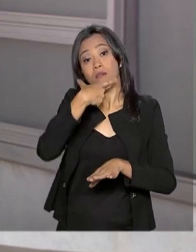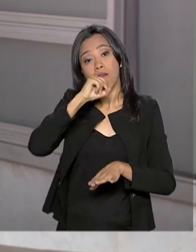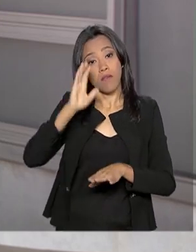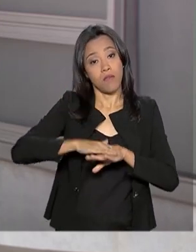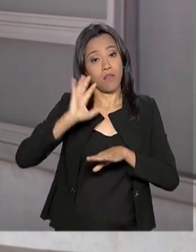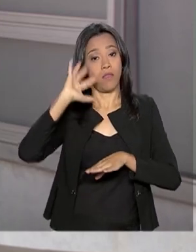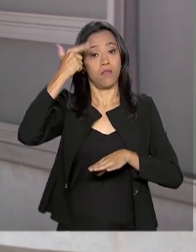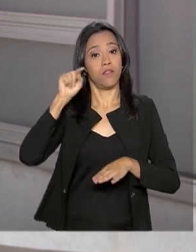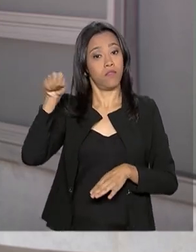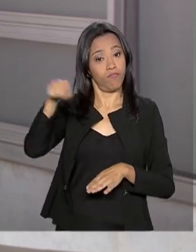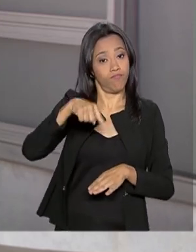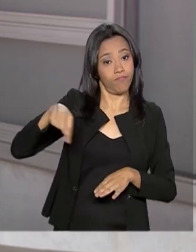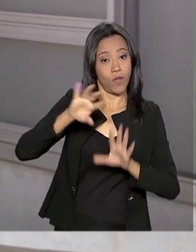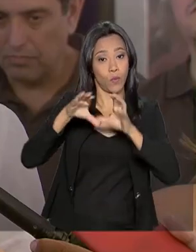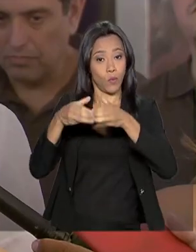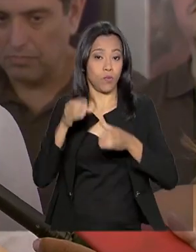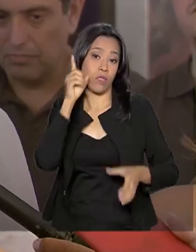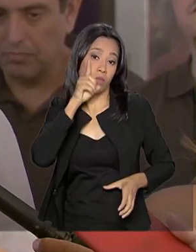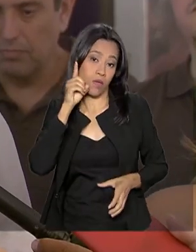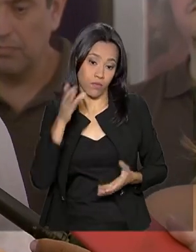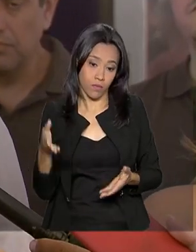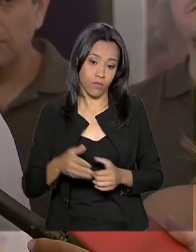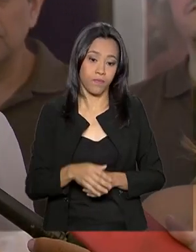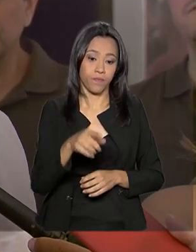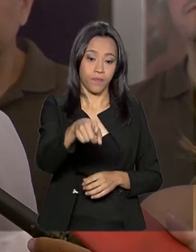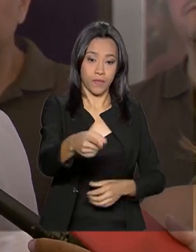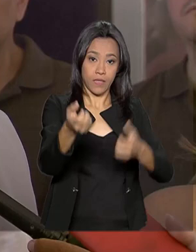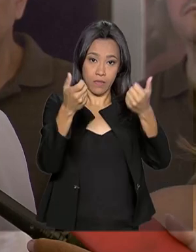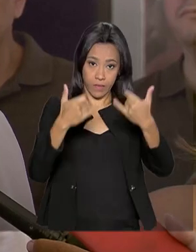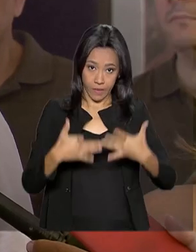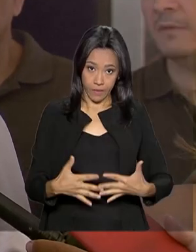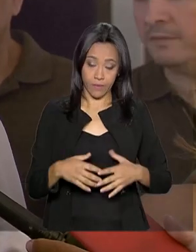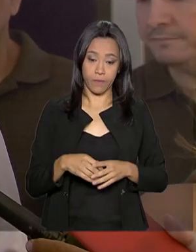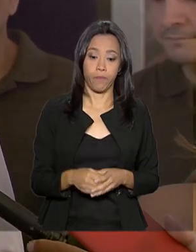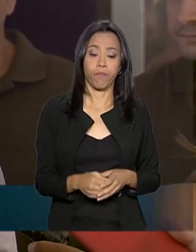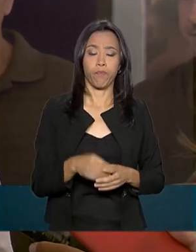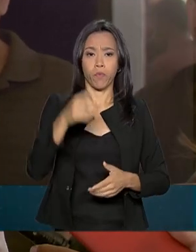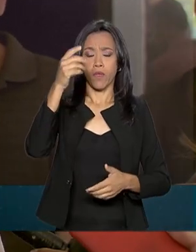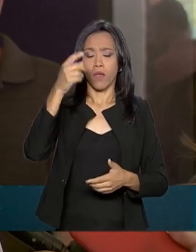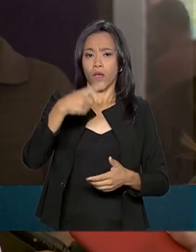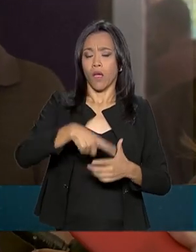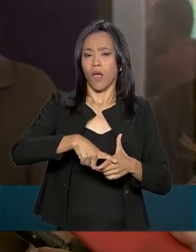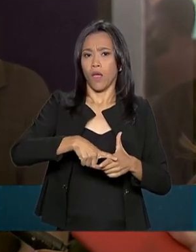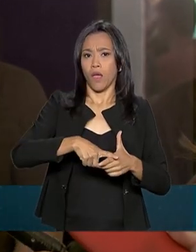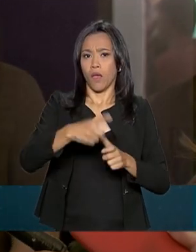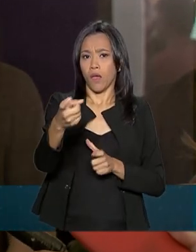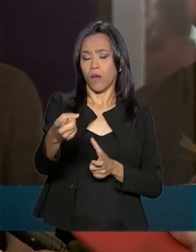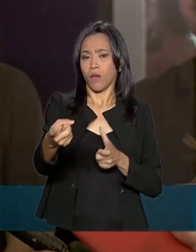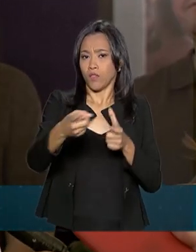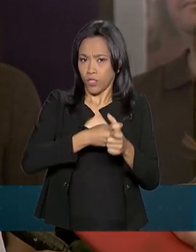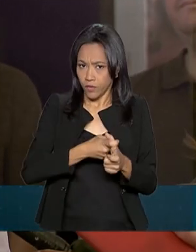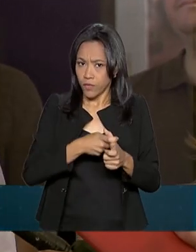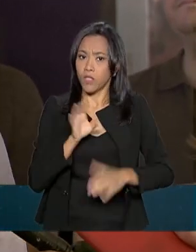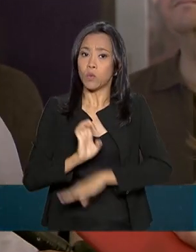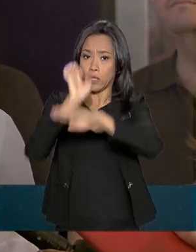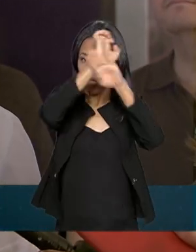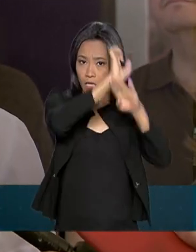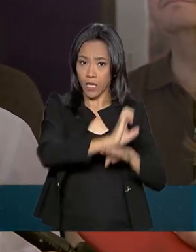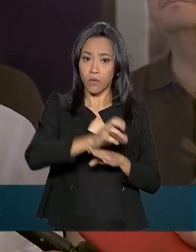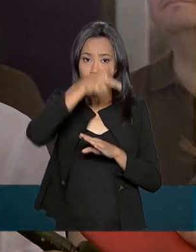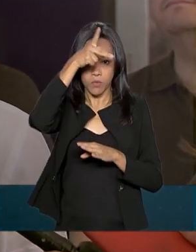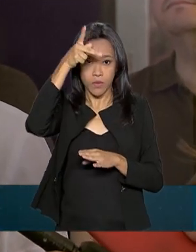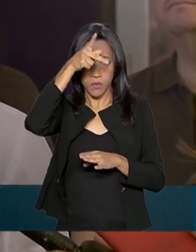Vamos acompanhar. O déficit na Previdência dos estados e municípios é de